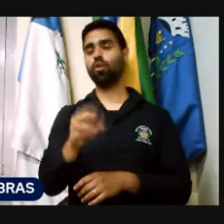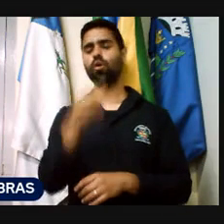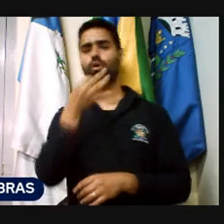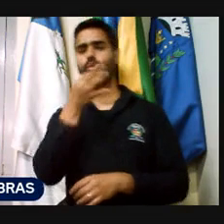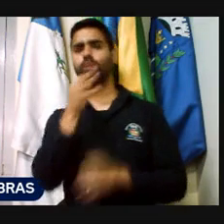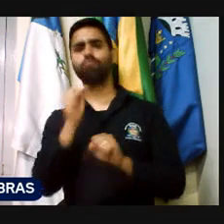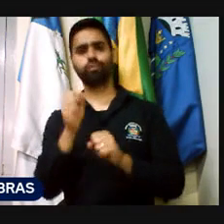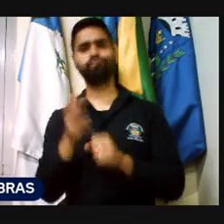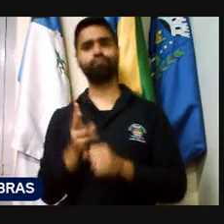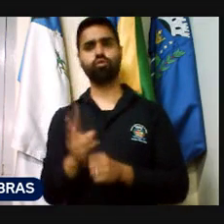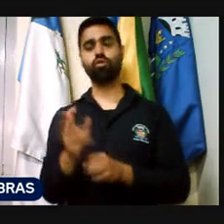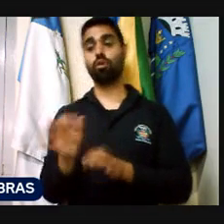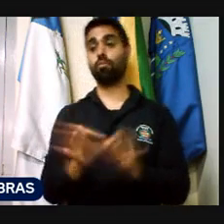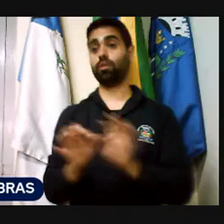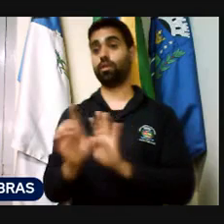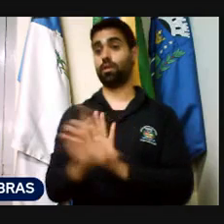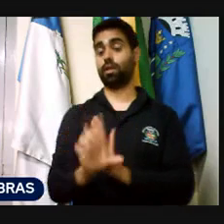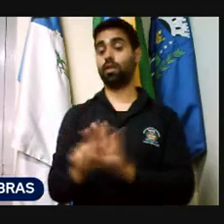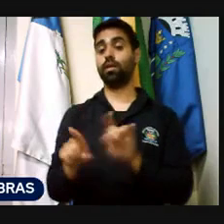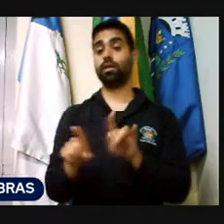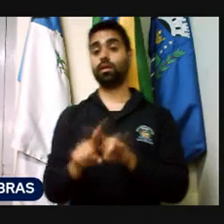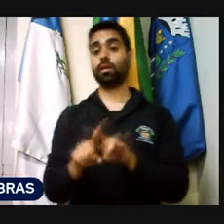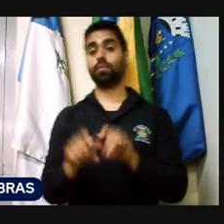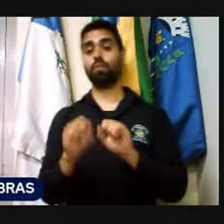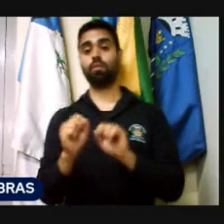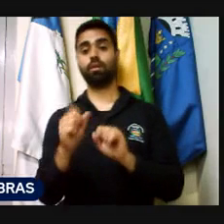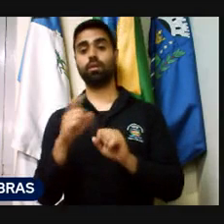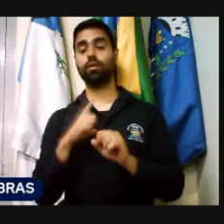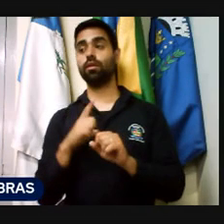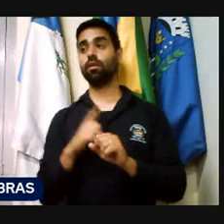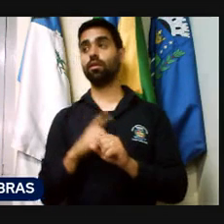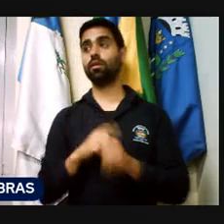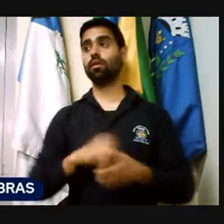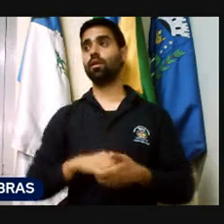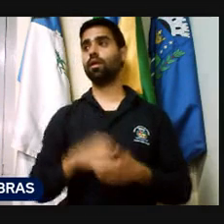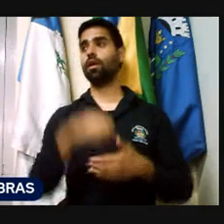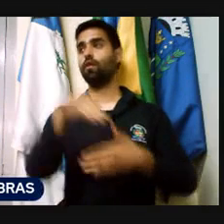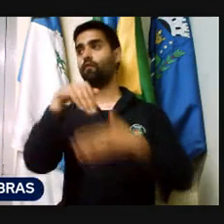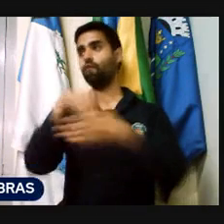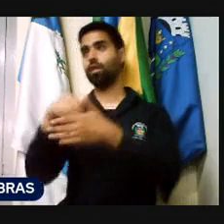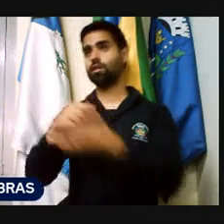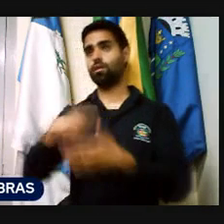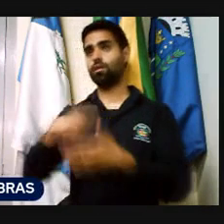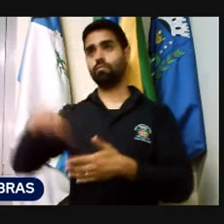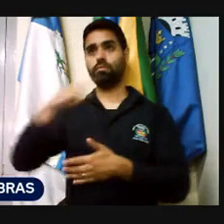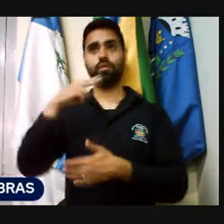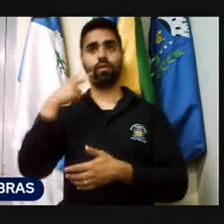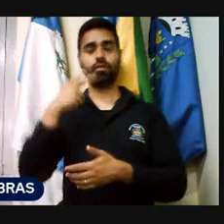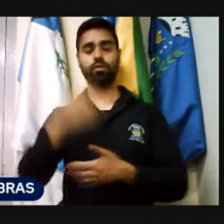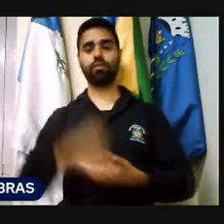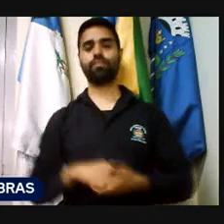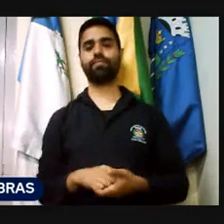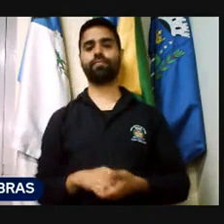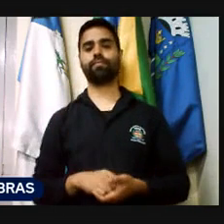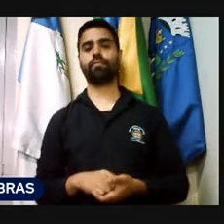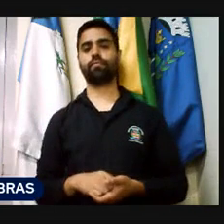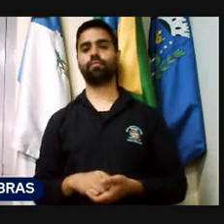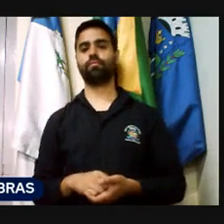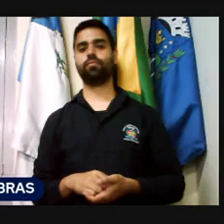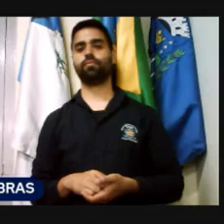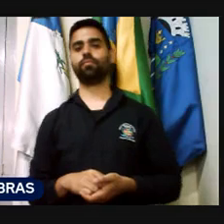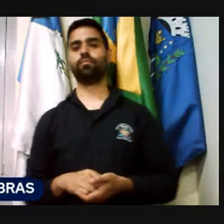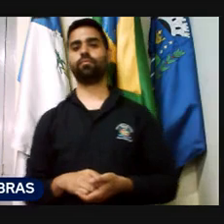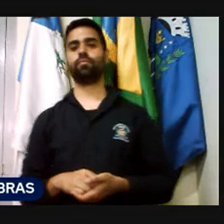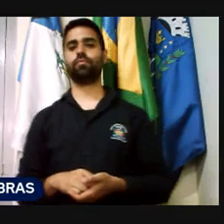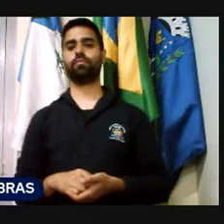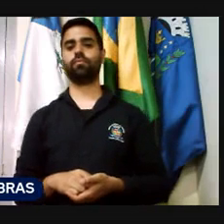pela tramitação do presente projeto de lei, devendo ser analisado o mérito mediante votação do plenário desta Casa. Sala das Comissões, 9 de